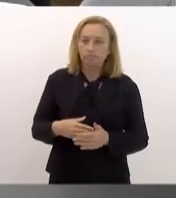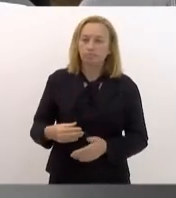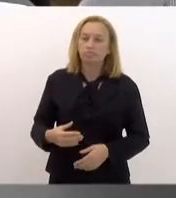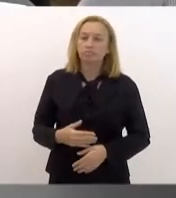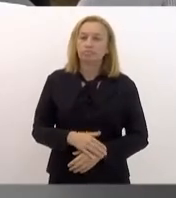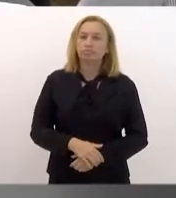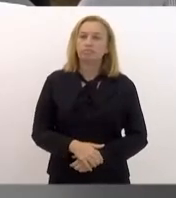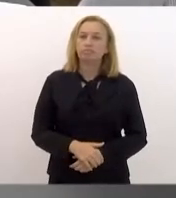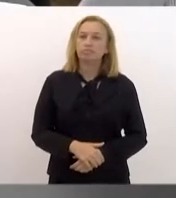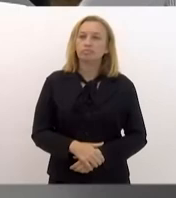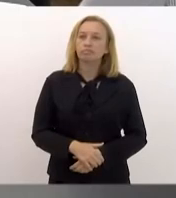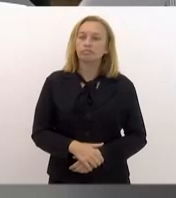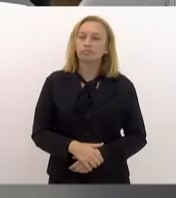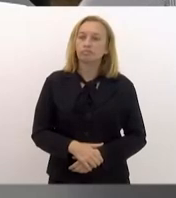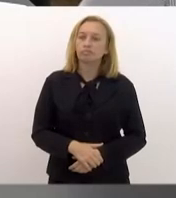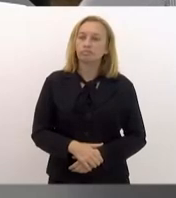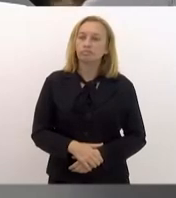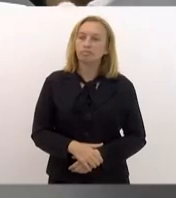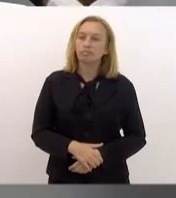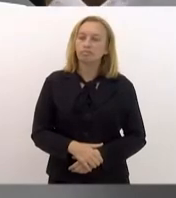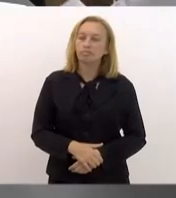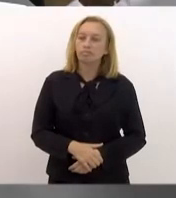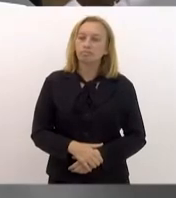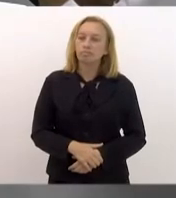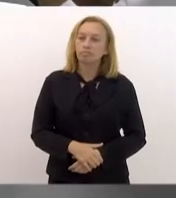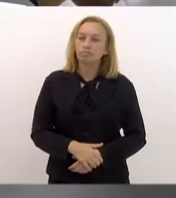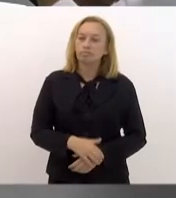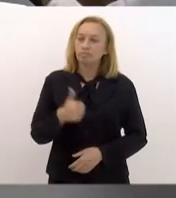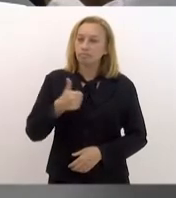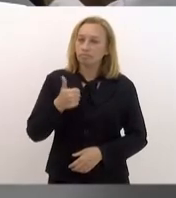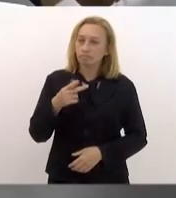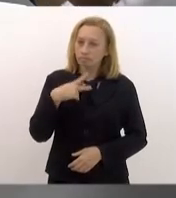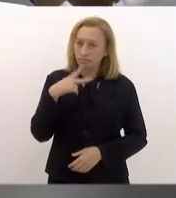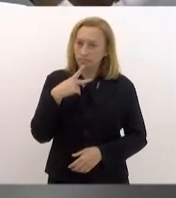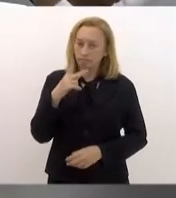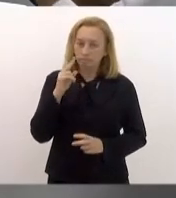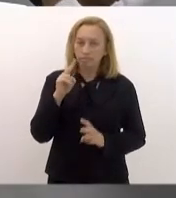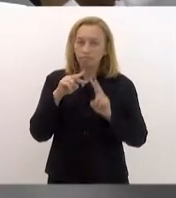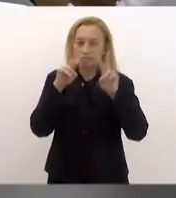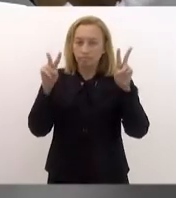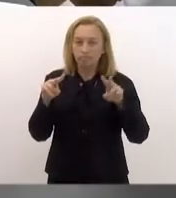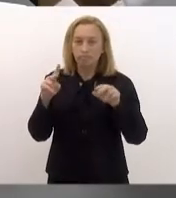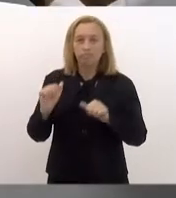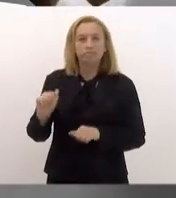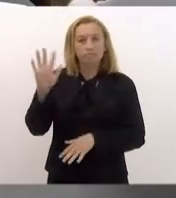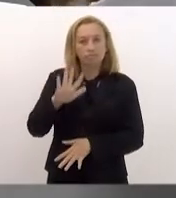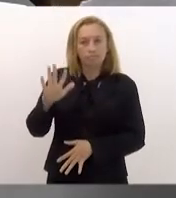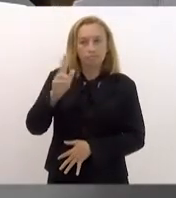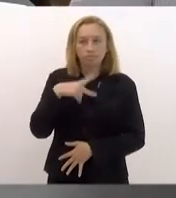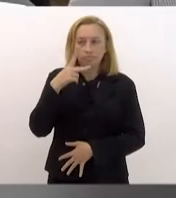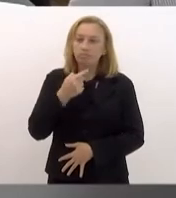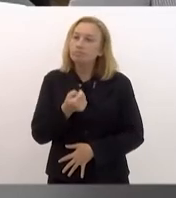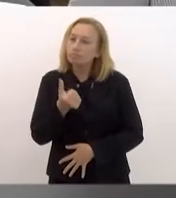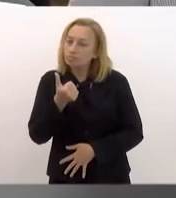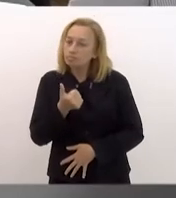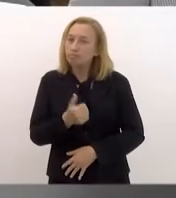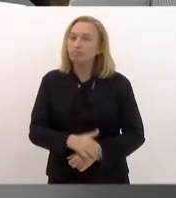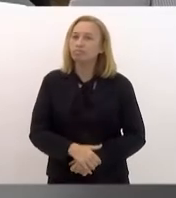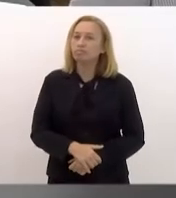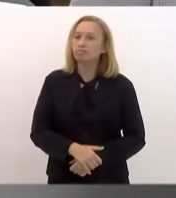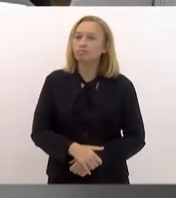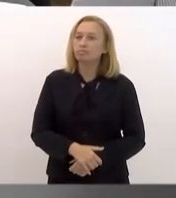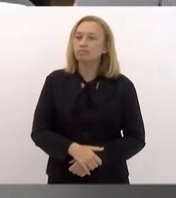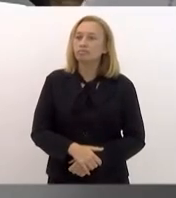senhores e senhoras. Na minha primeira fala, falei de uma visão mais geral para poder situar um pouco, né, o